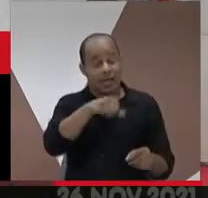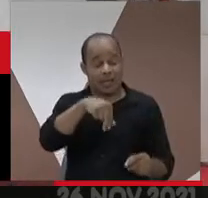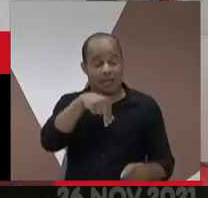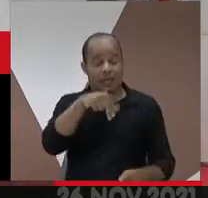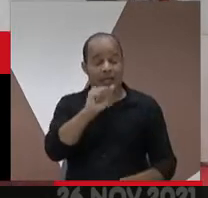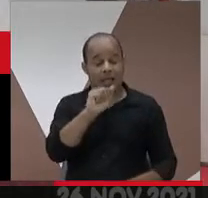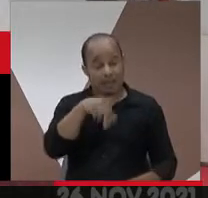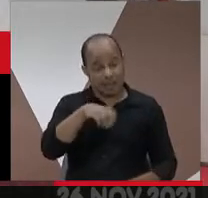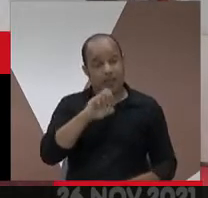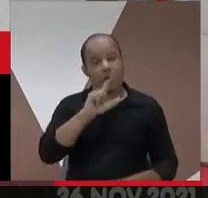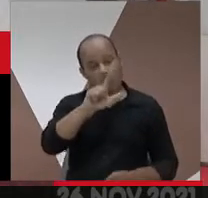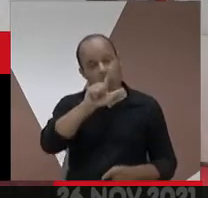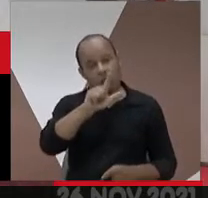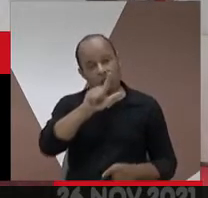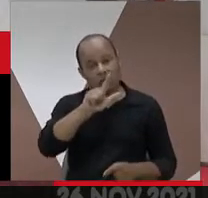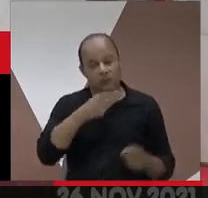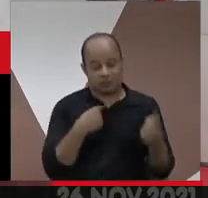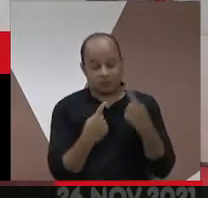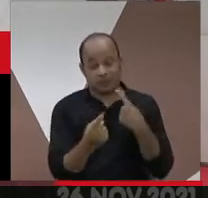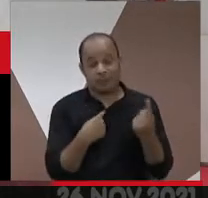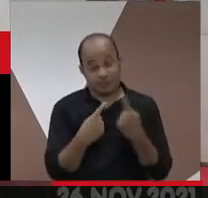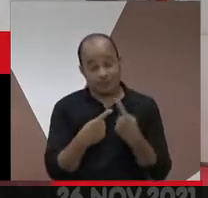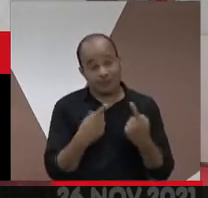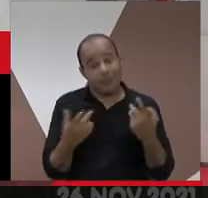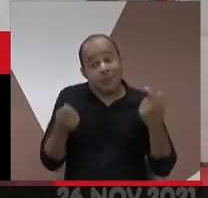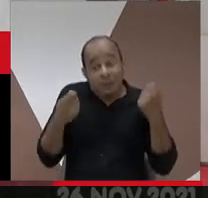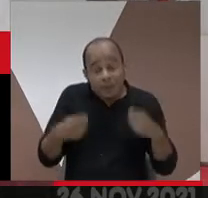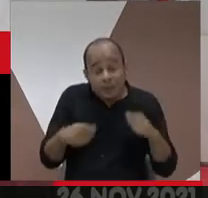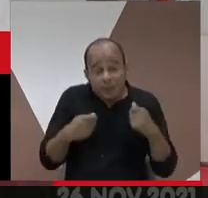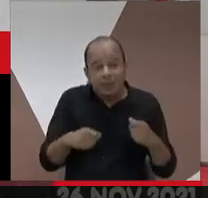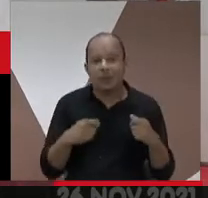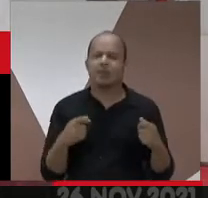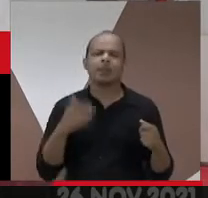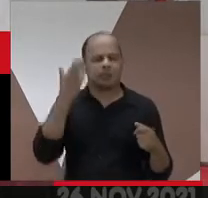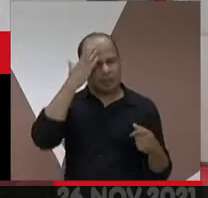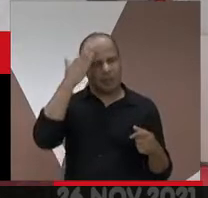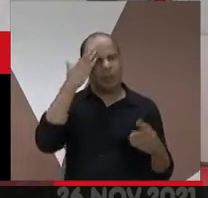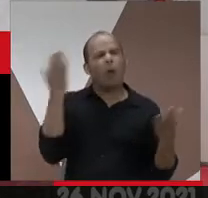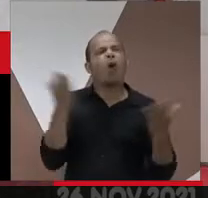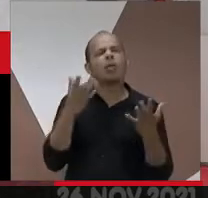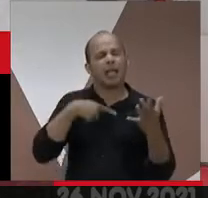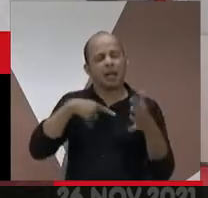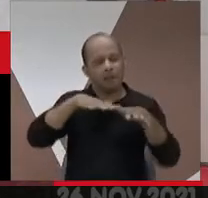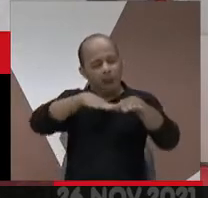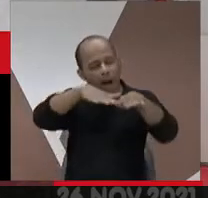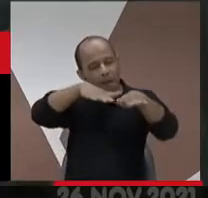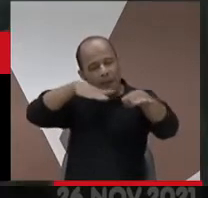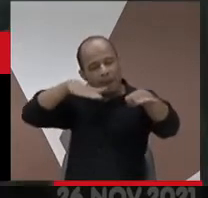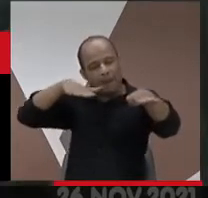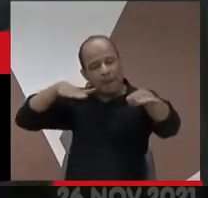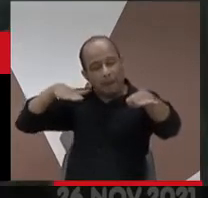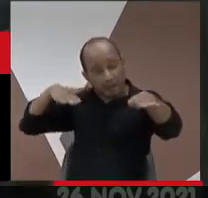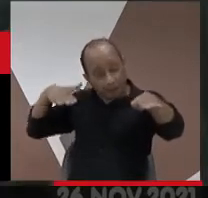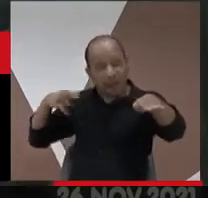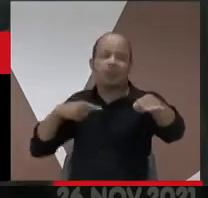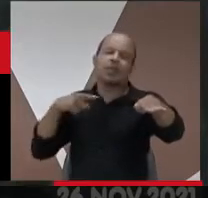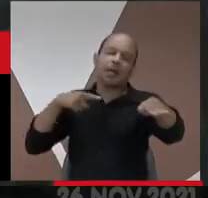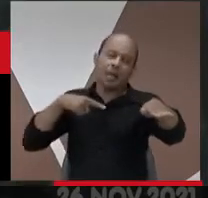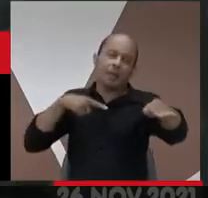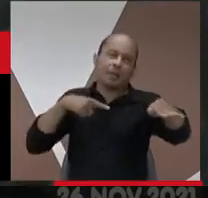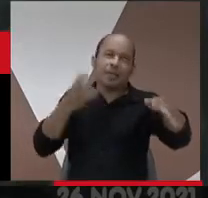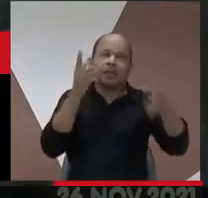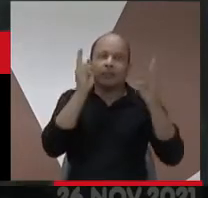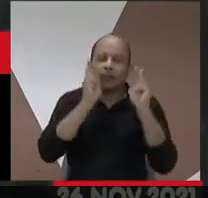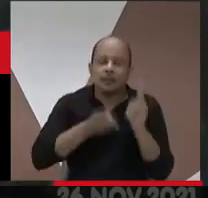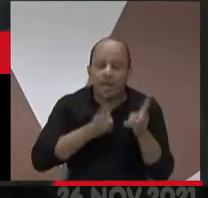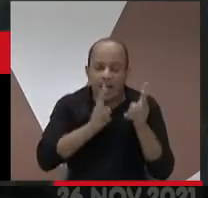hoje o anel rodoviário completamente congestionado, um anel rodoviário que é conhecido